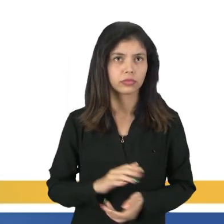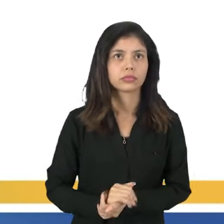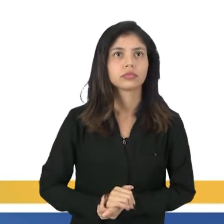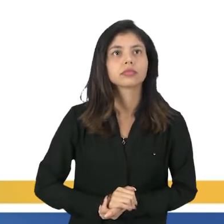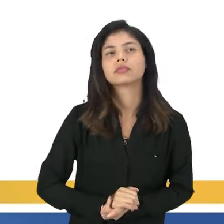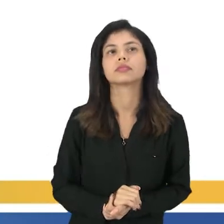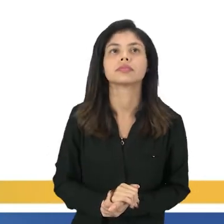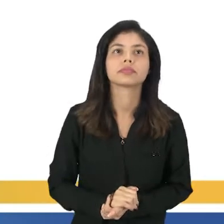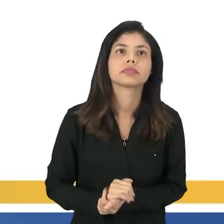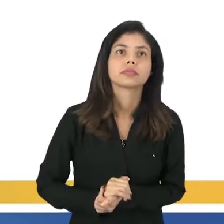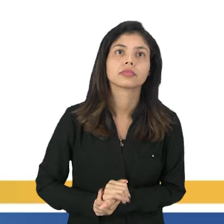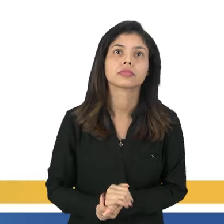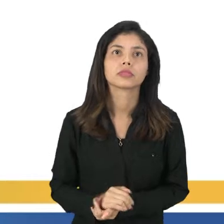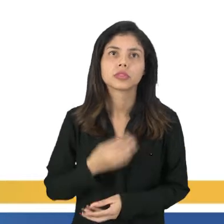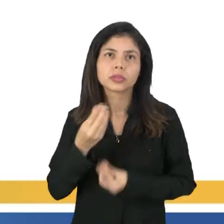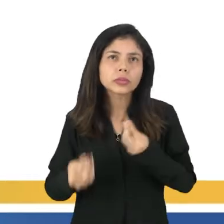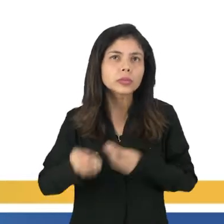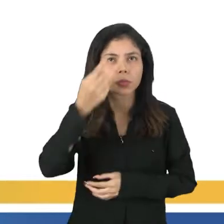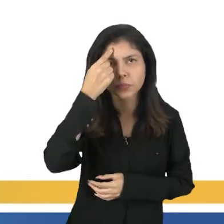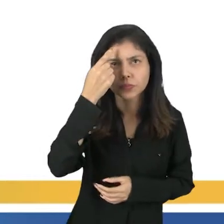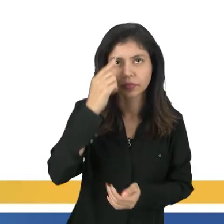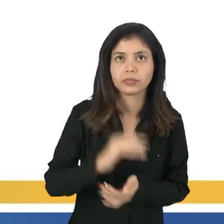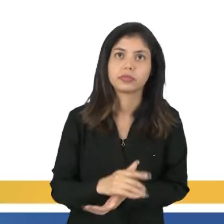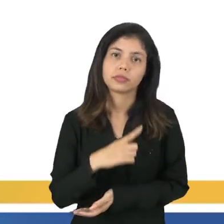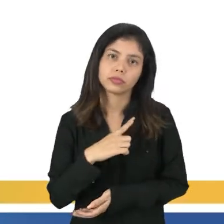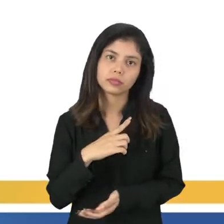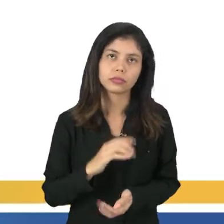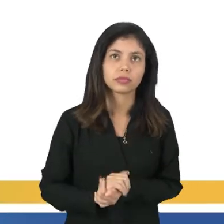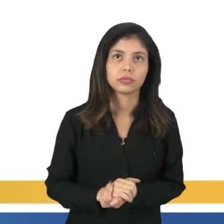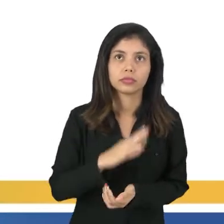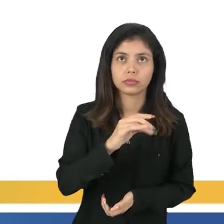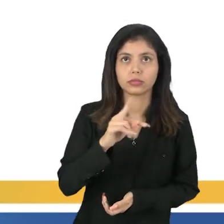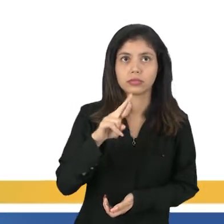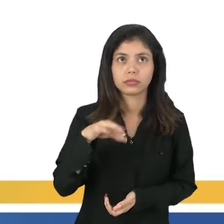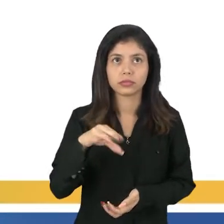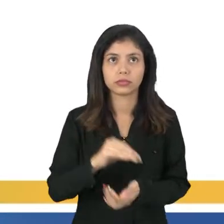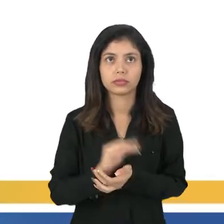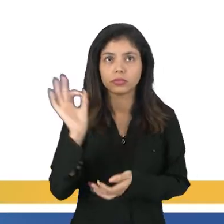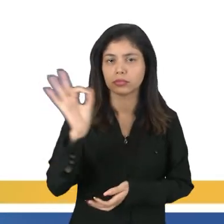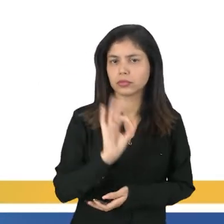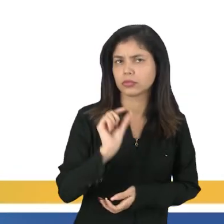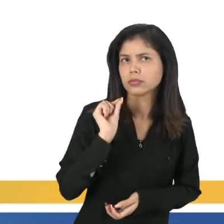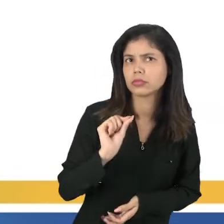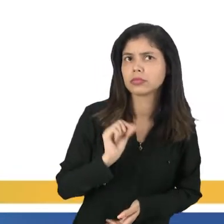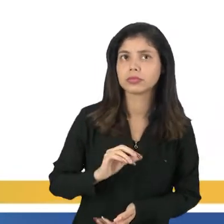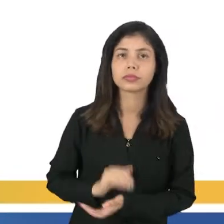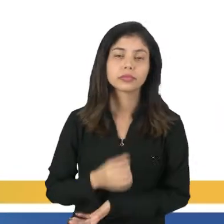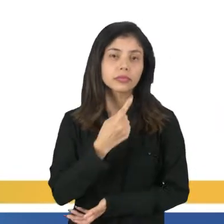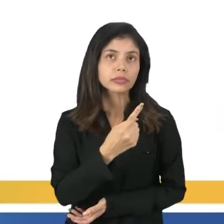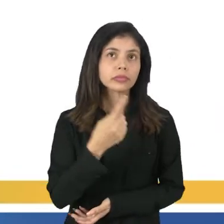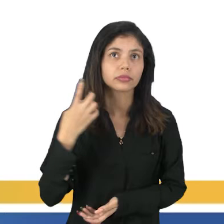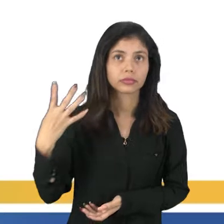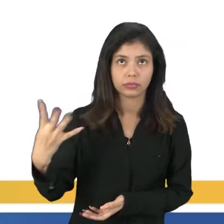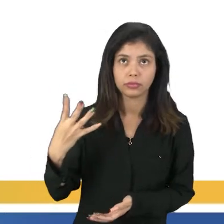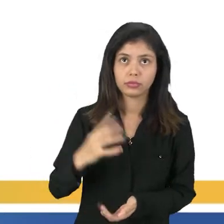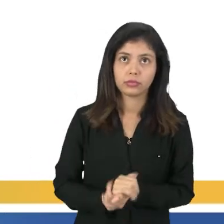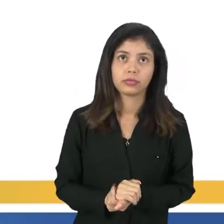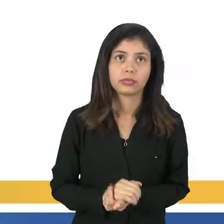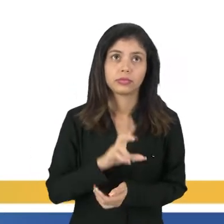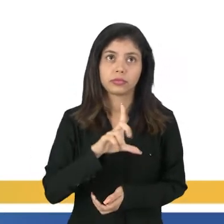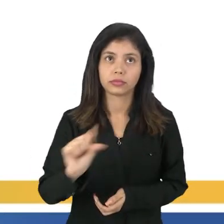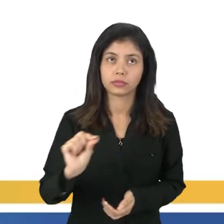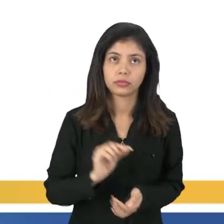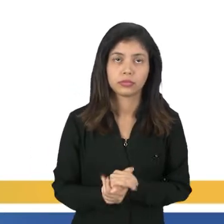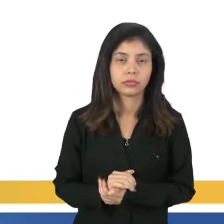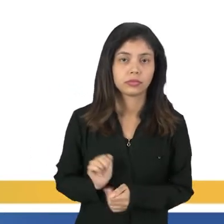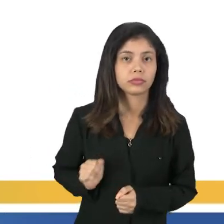promoção? Tá ok? Uma maneira de raciocinar para obter o desconto em porcentagem é o seguinte. Um dos 4